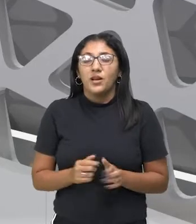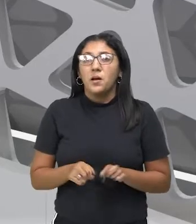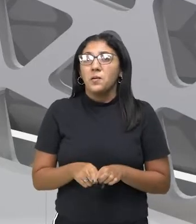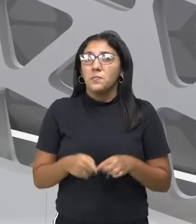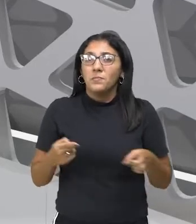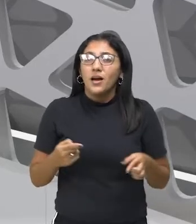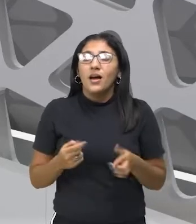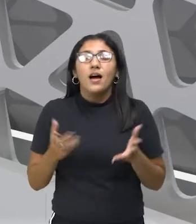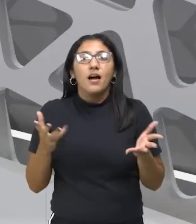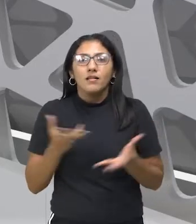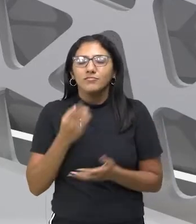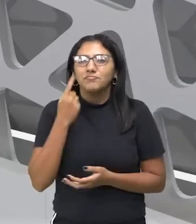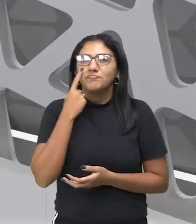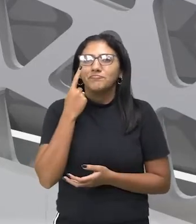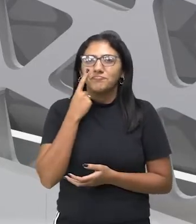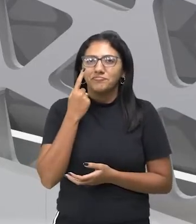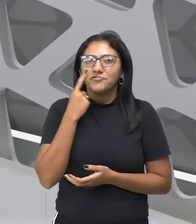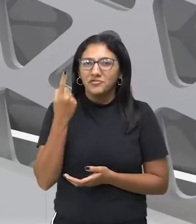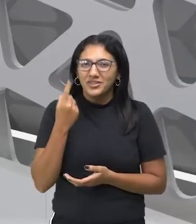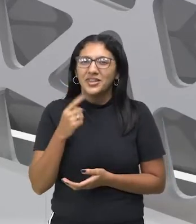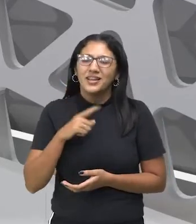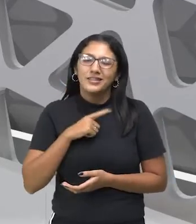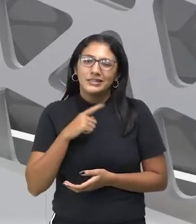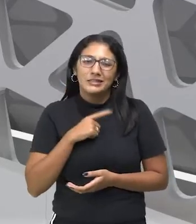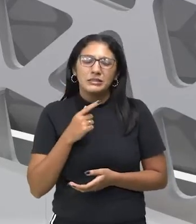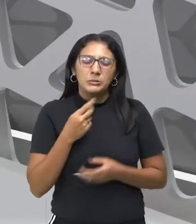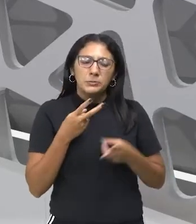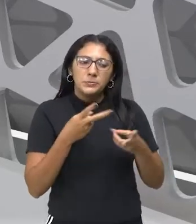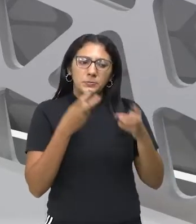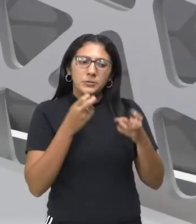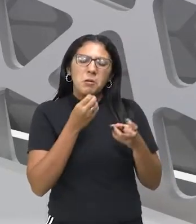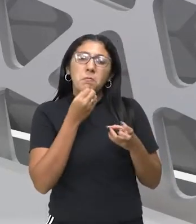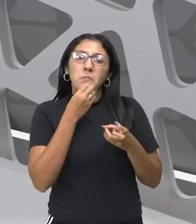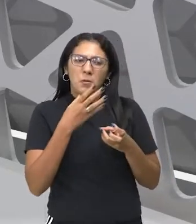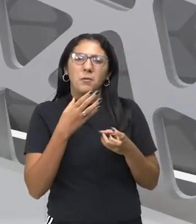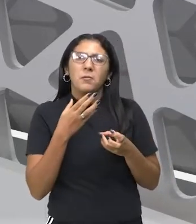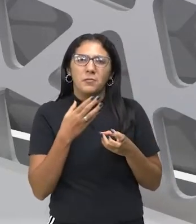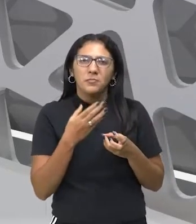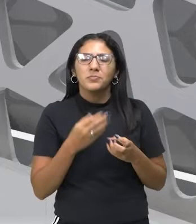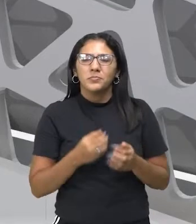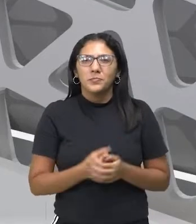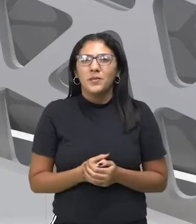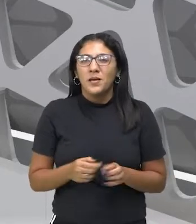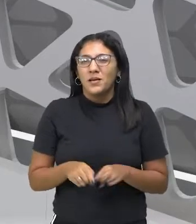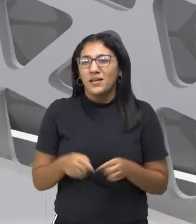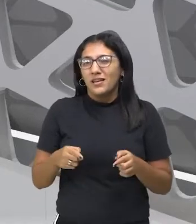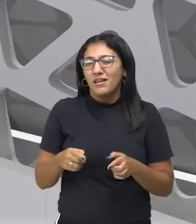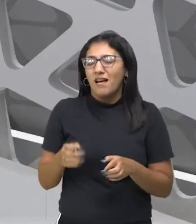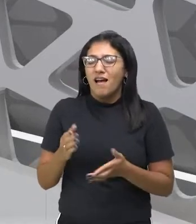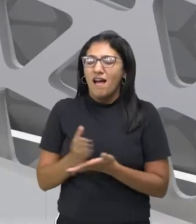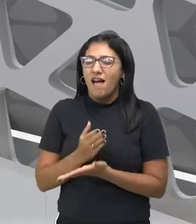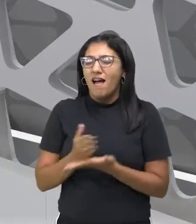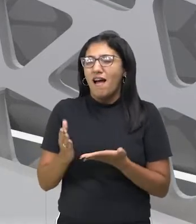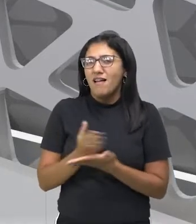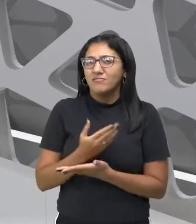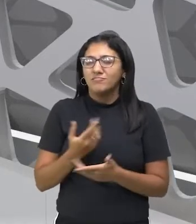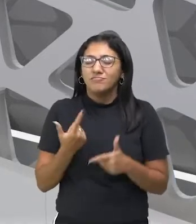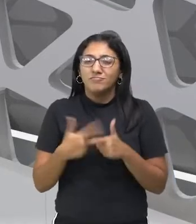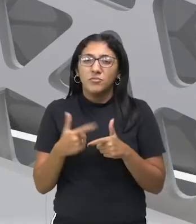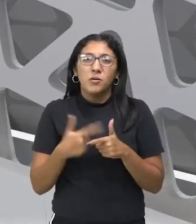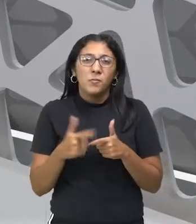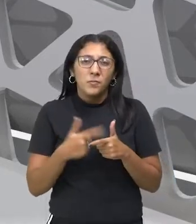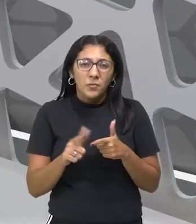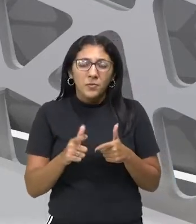vai verificar que apesar de todo esse potencial hídrico que nós temos, ela nem sempre pode ser convertida nesse